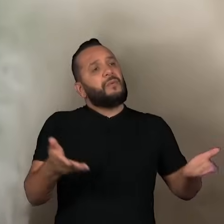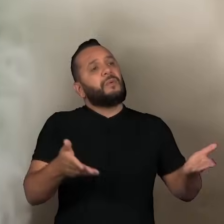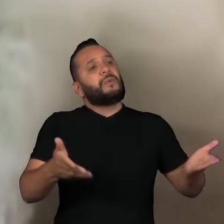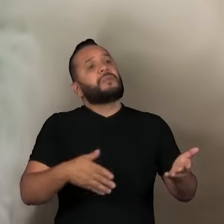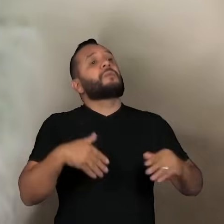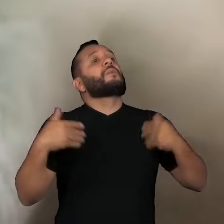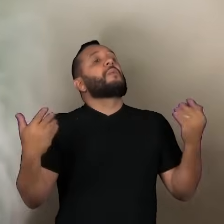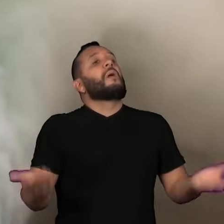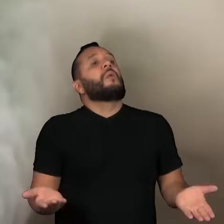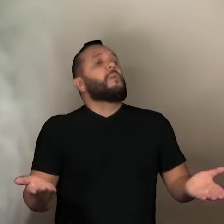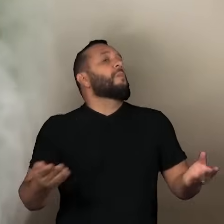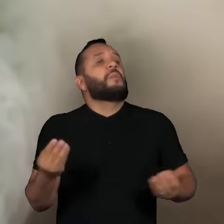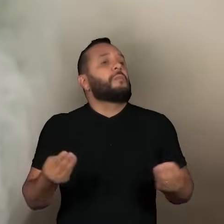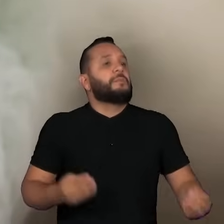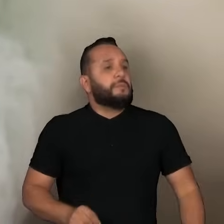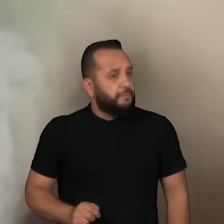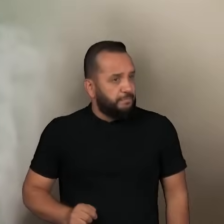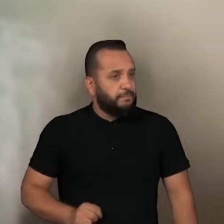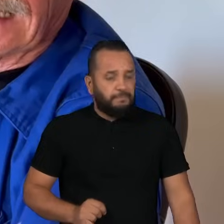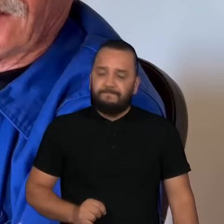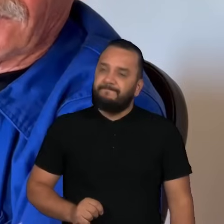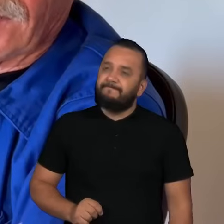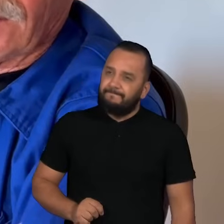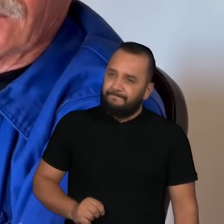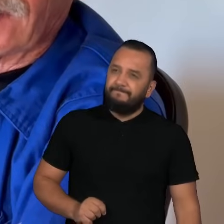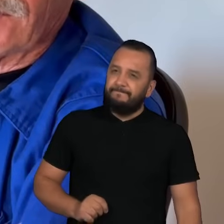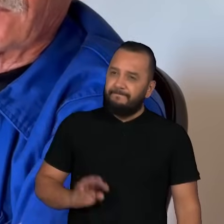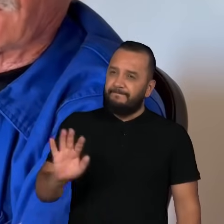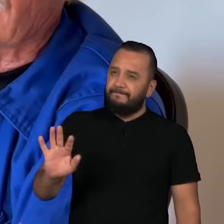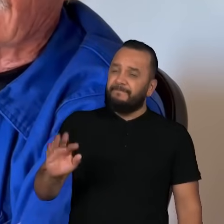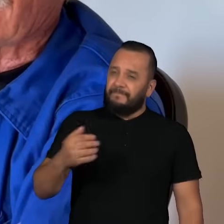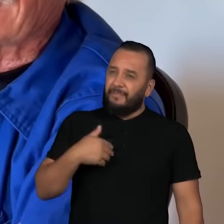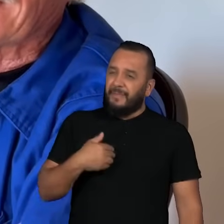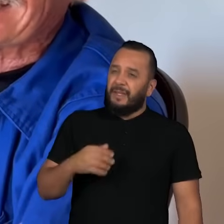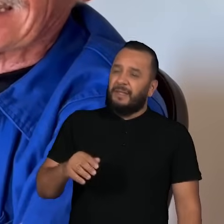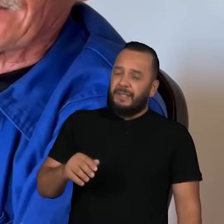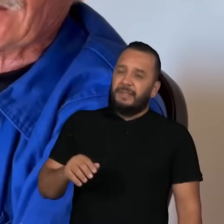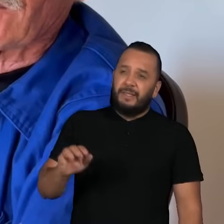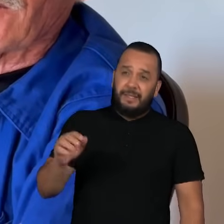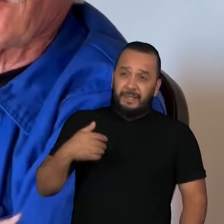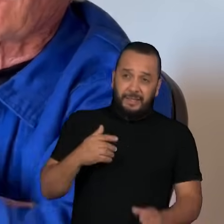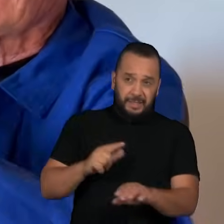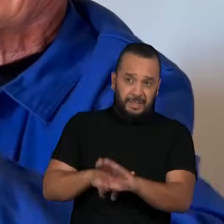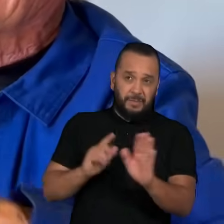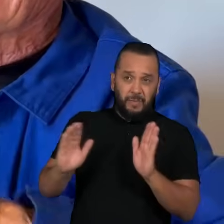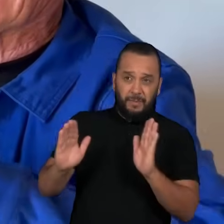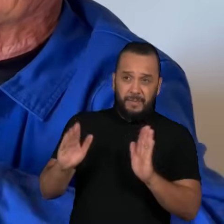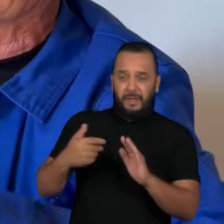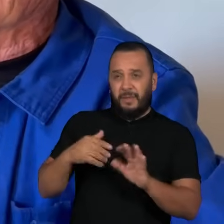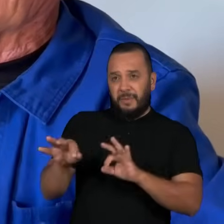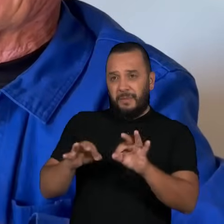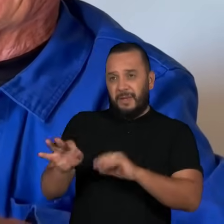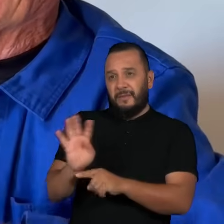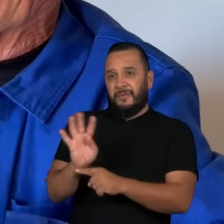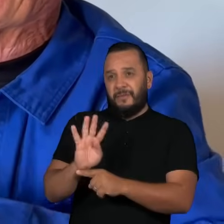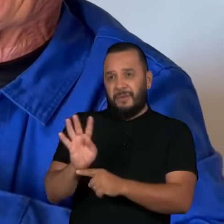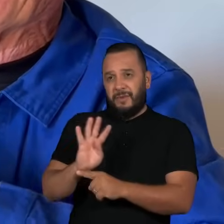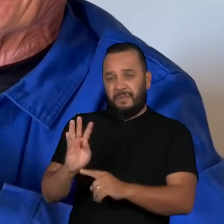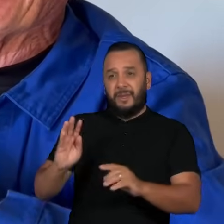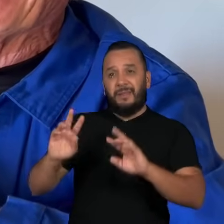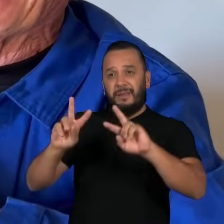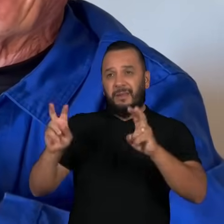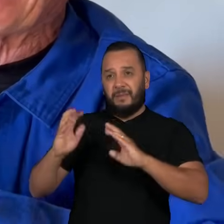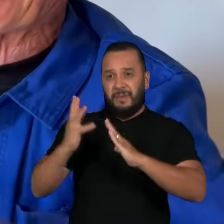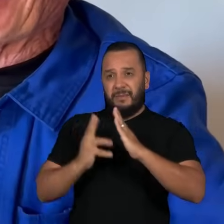ce moment, je prépare un film sur les migrants. Sim, nesse momento estou preparando um filme sobre imigrantes, que é um